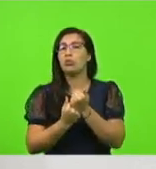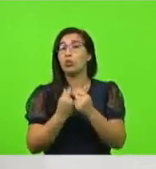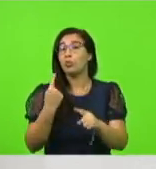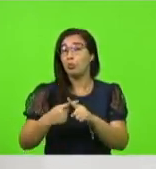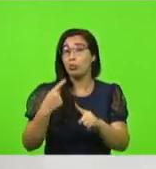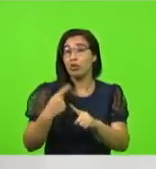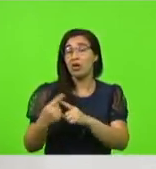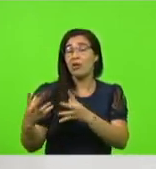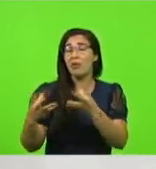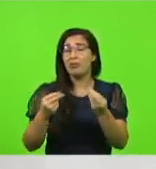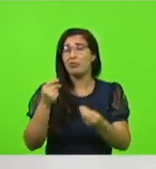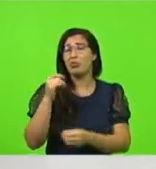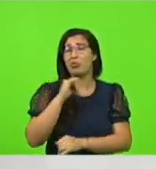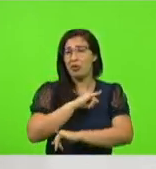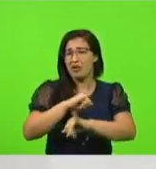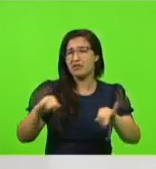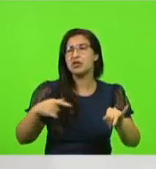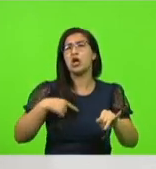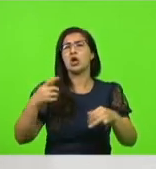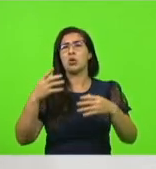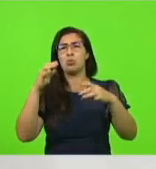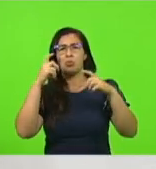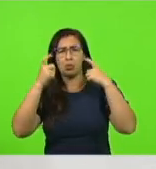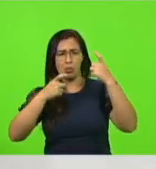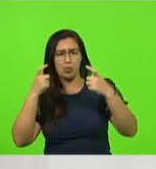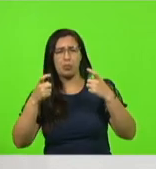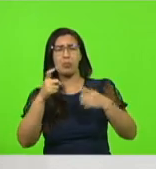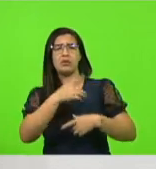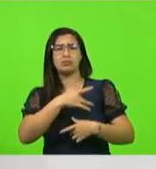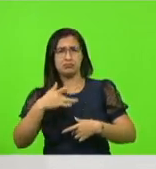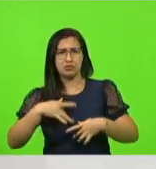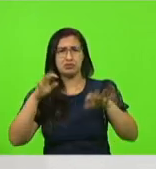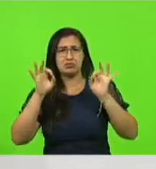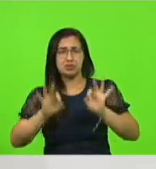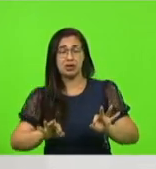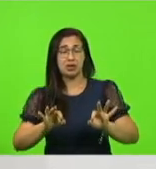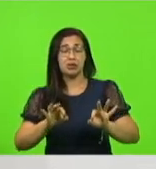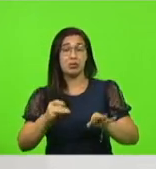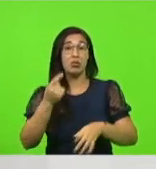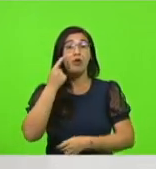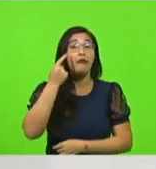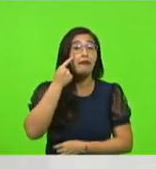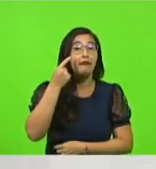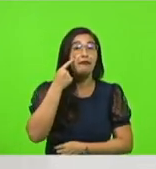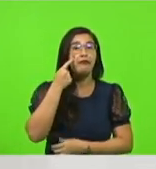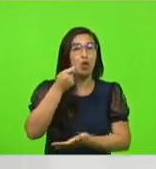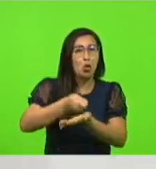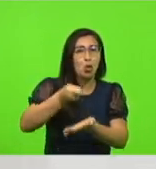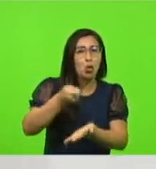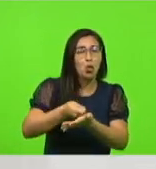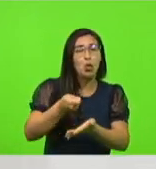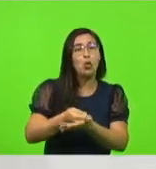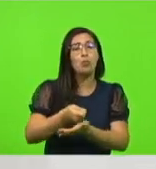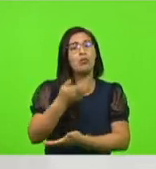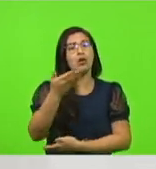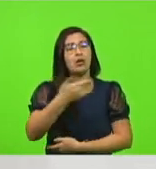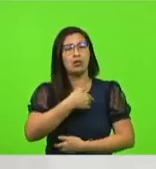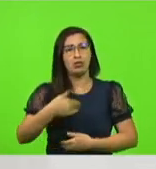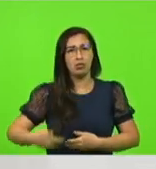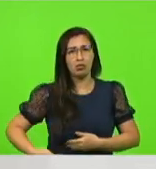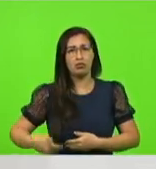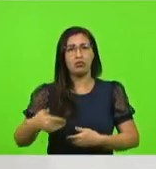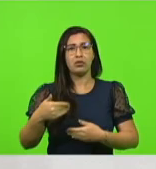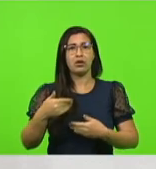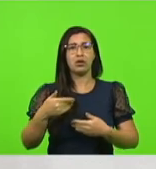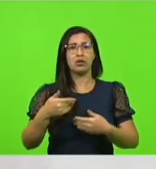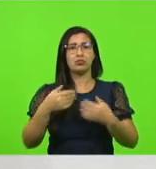que se importa com o catarinense e com a saúde. Vamos ver se importam o suficiente para cobrar desse governo que deu o correto